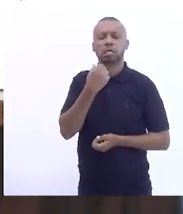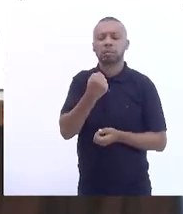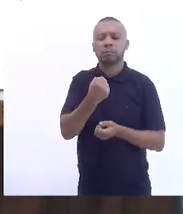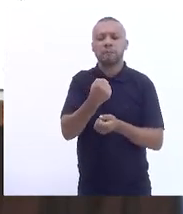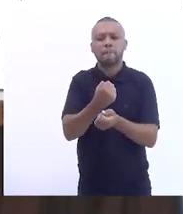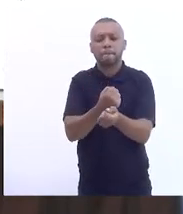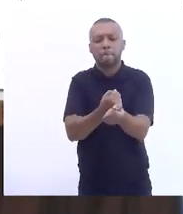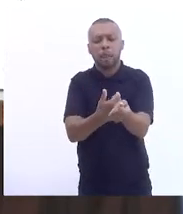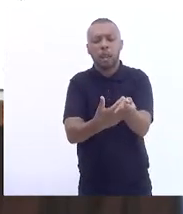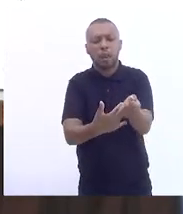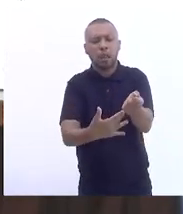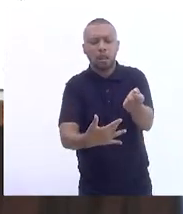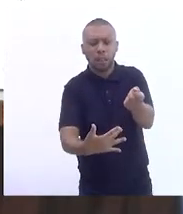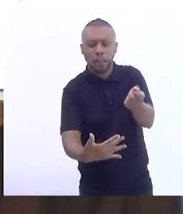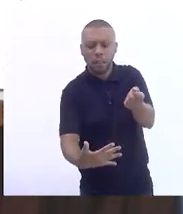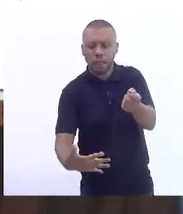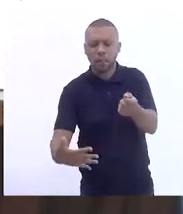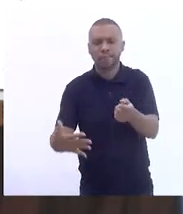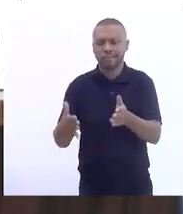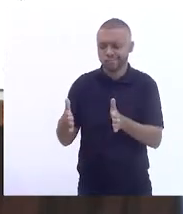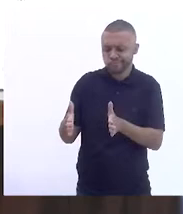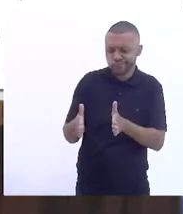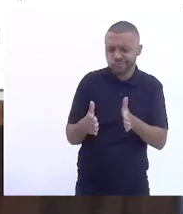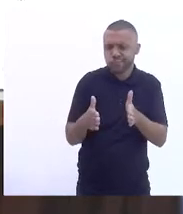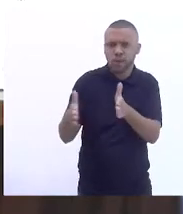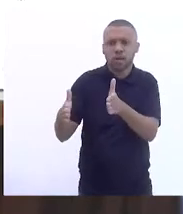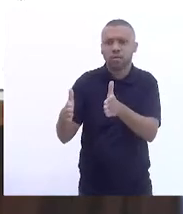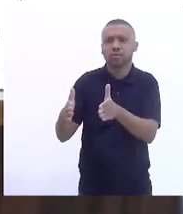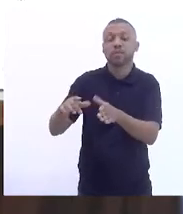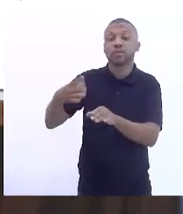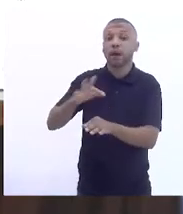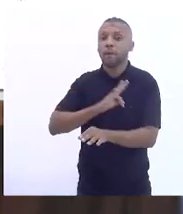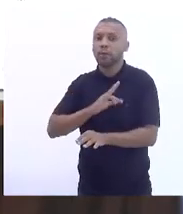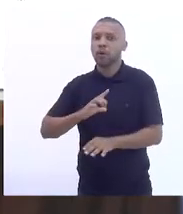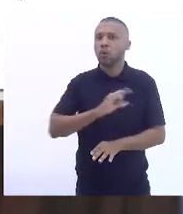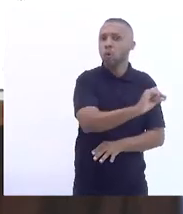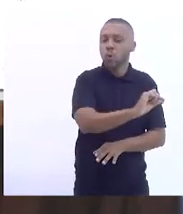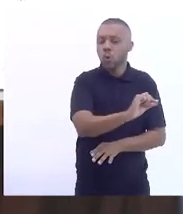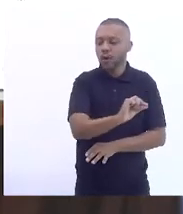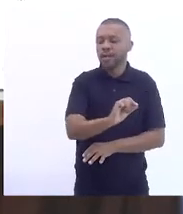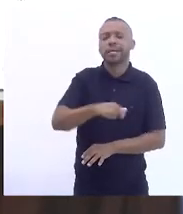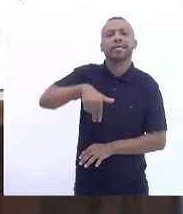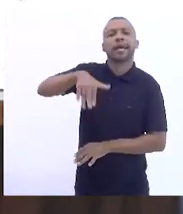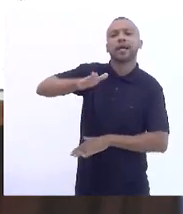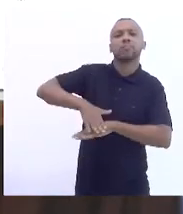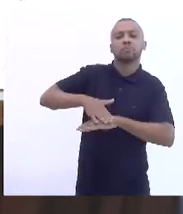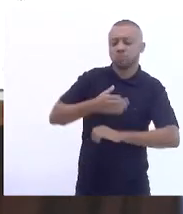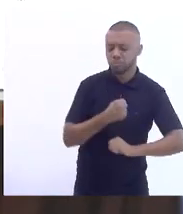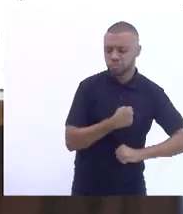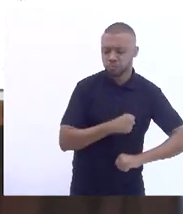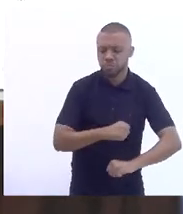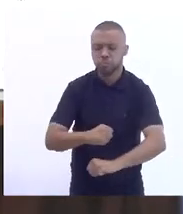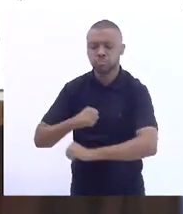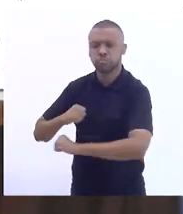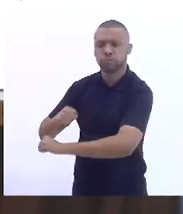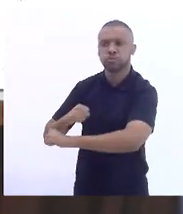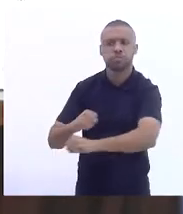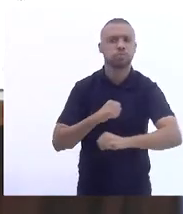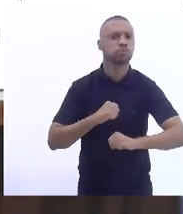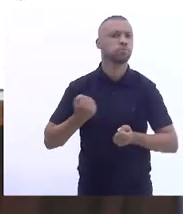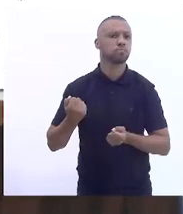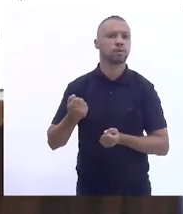becos e vielas depois que a polícia vai embora quantas vidas são impactadas das vidas